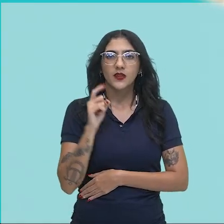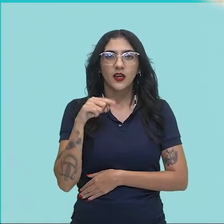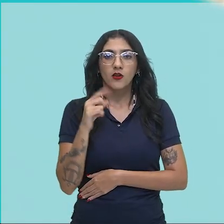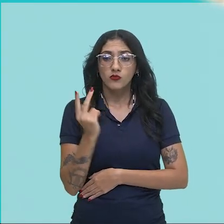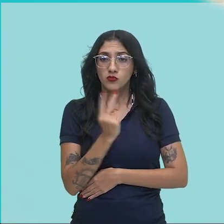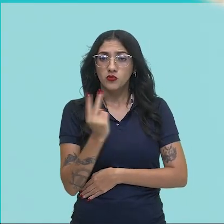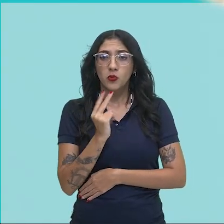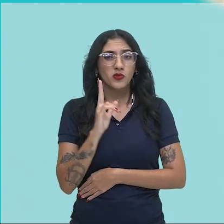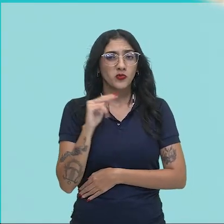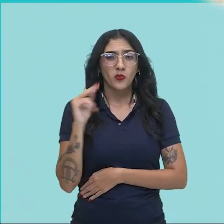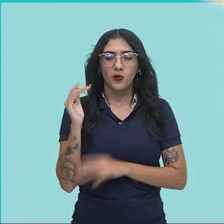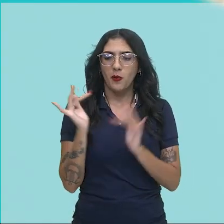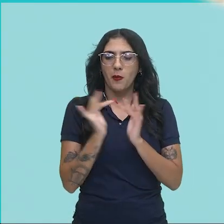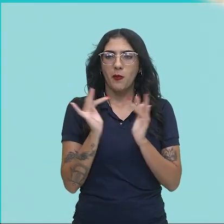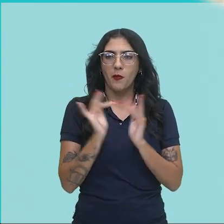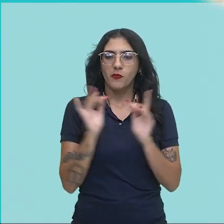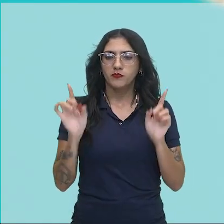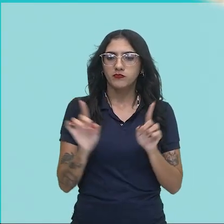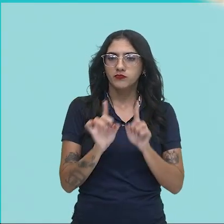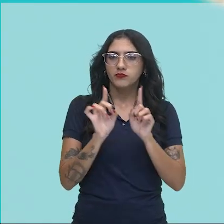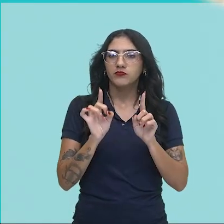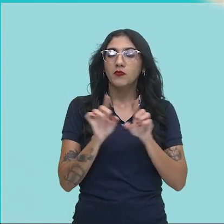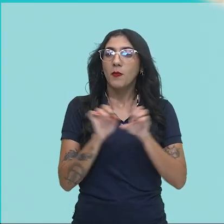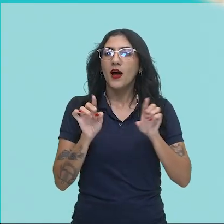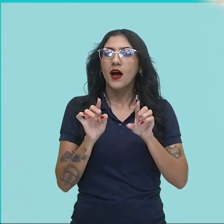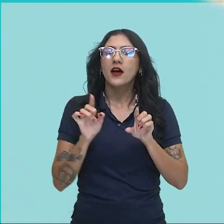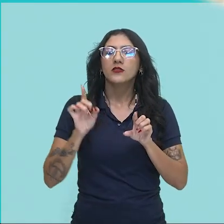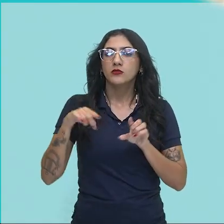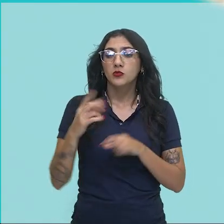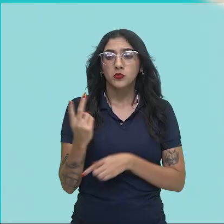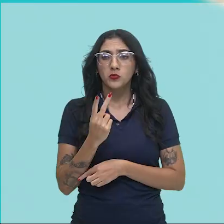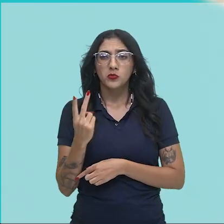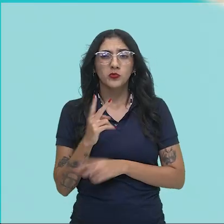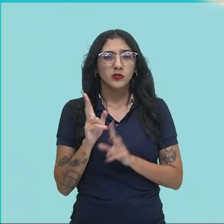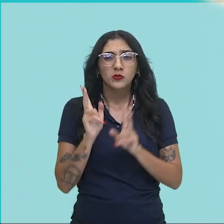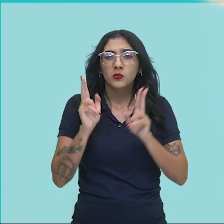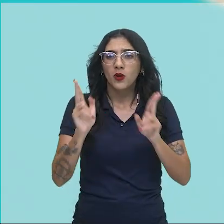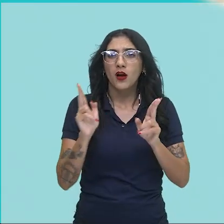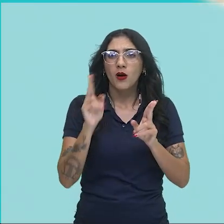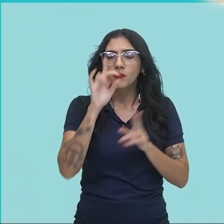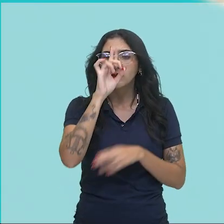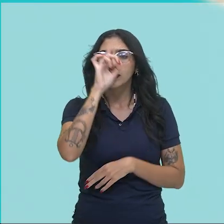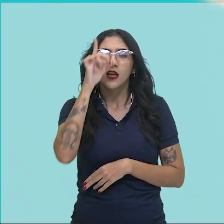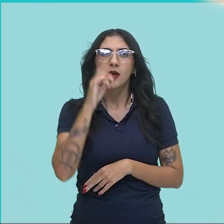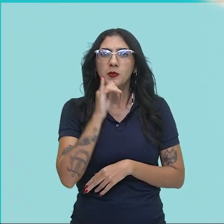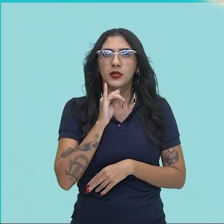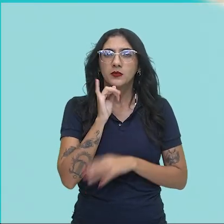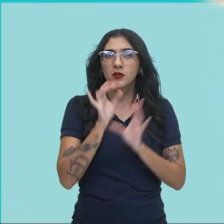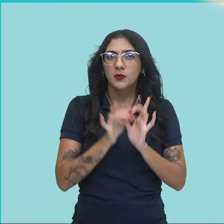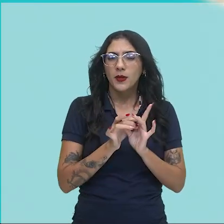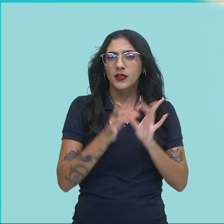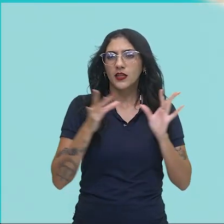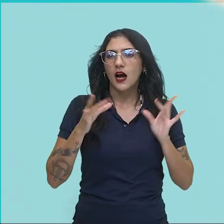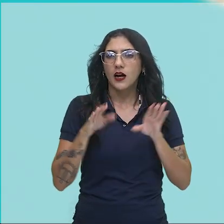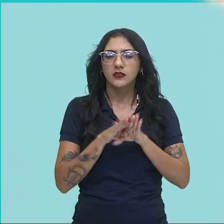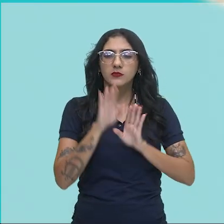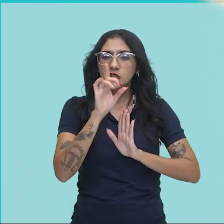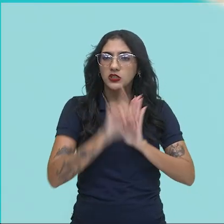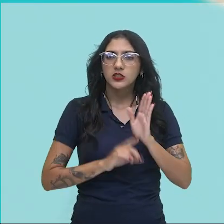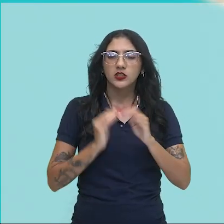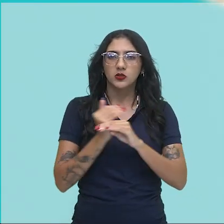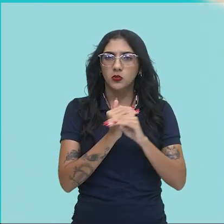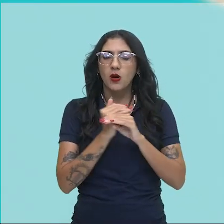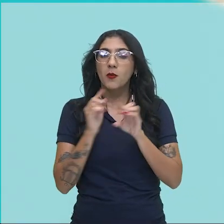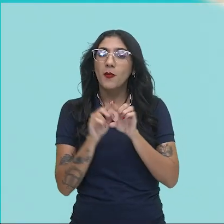se encontraram, apesar de lutarem pelo mesmo ideal, ok? Por black people. Martin Luther King, ele